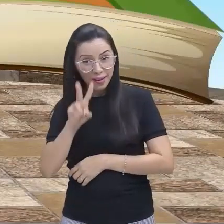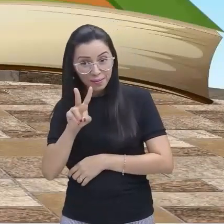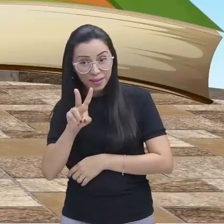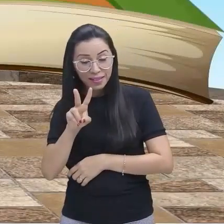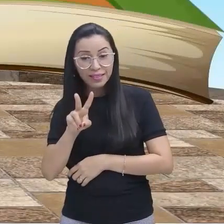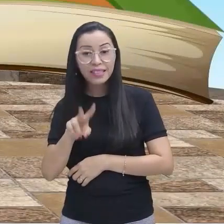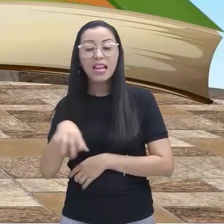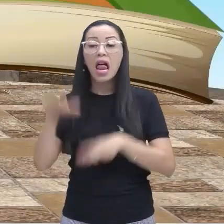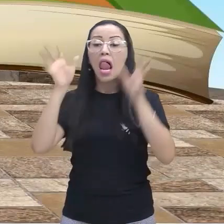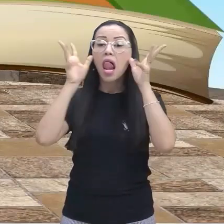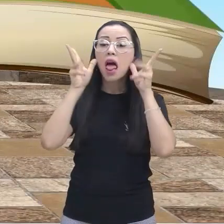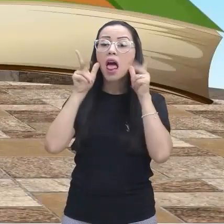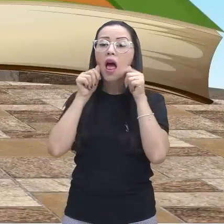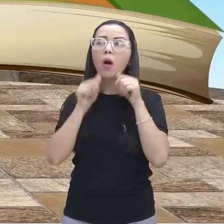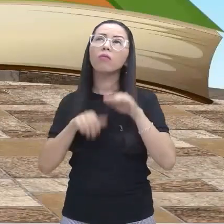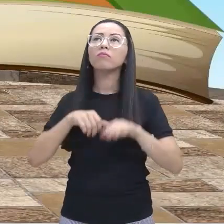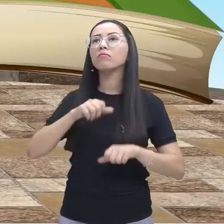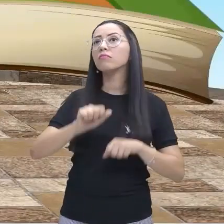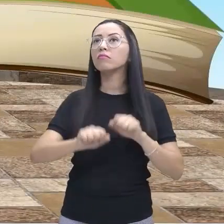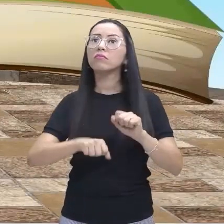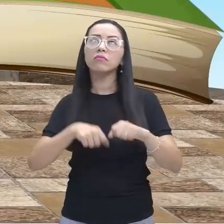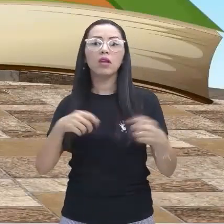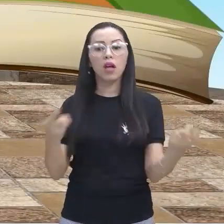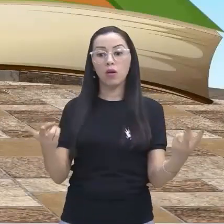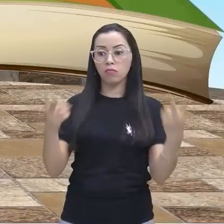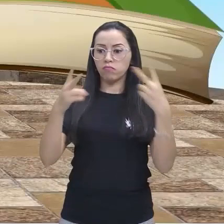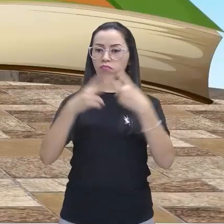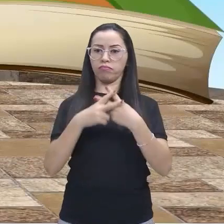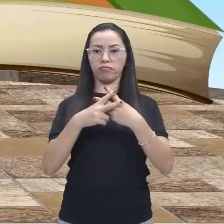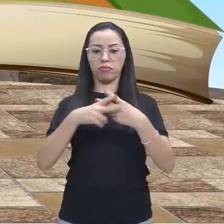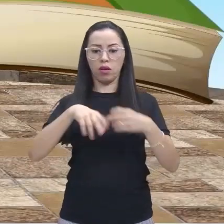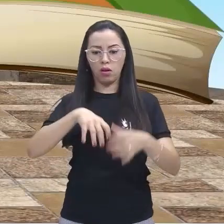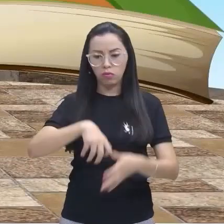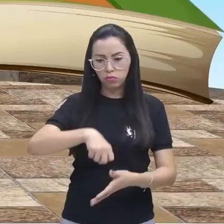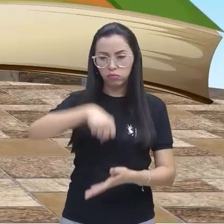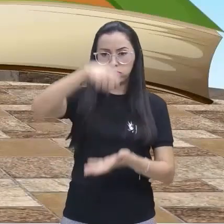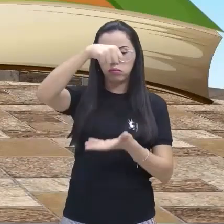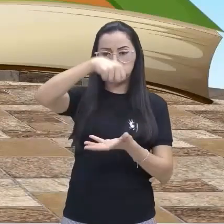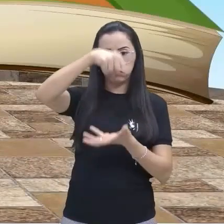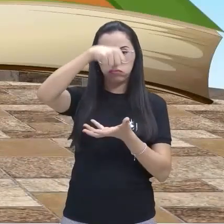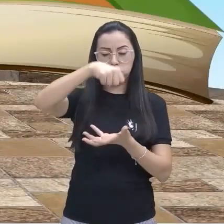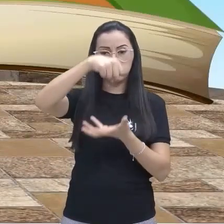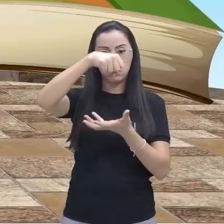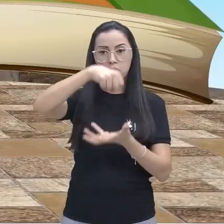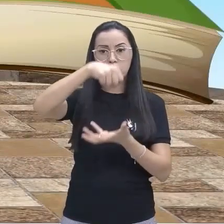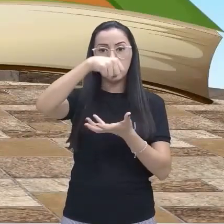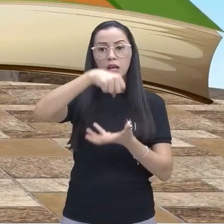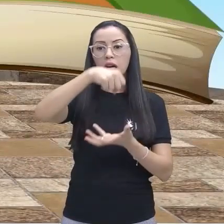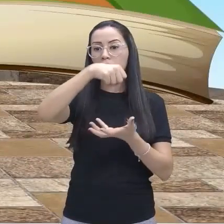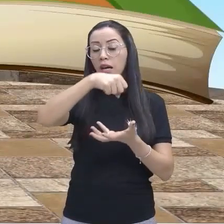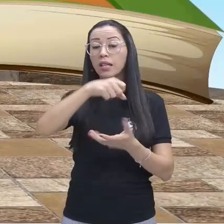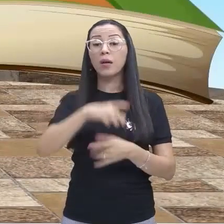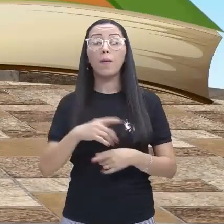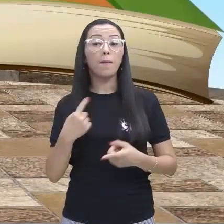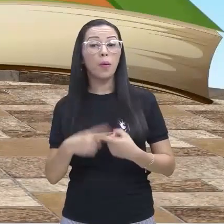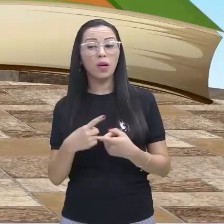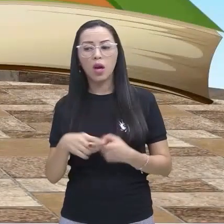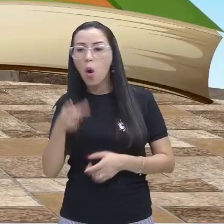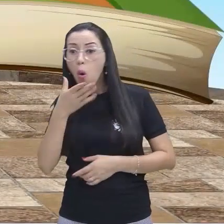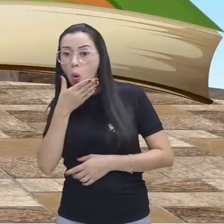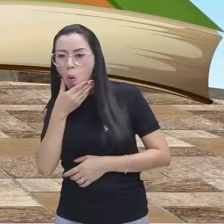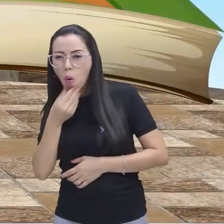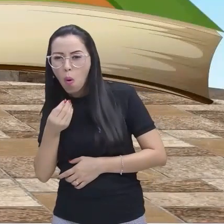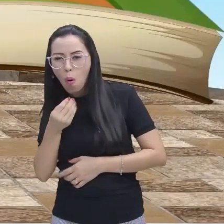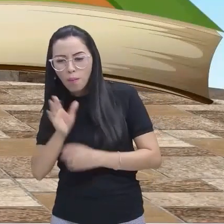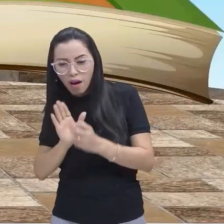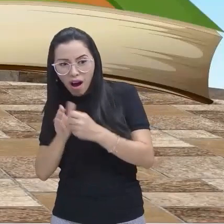aconteceu? Como os caçadores o queriam oferecer vivo ao rei, o que eles